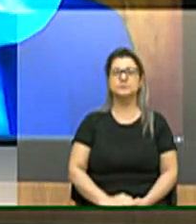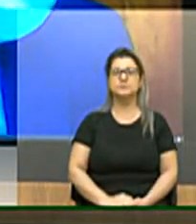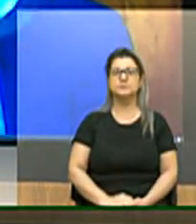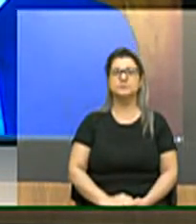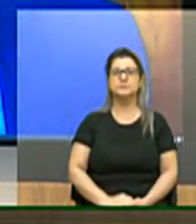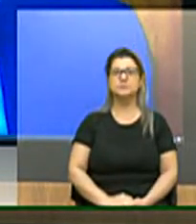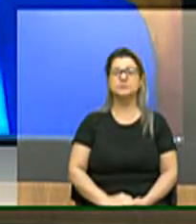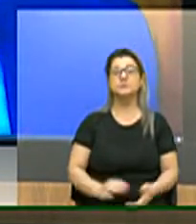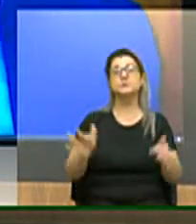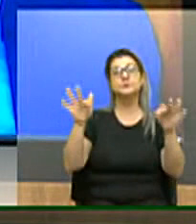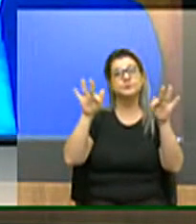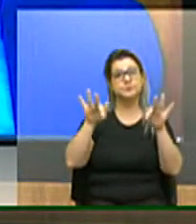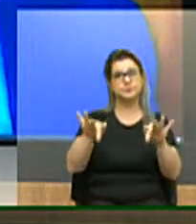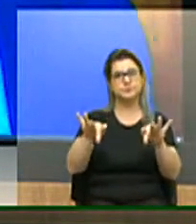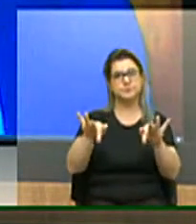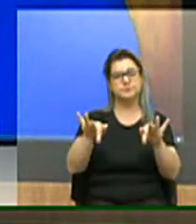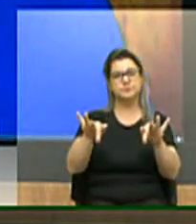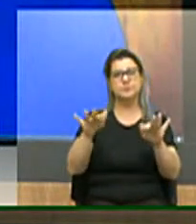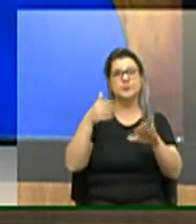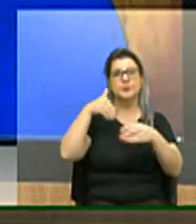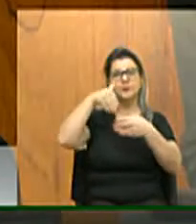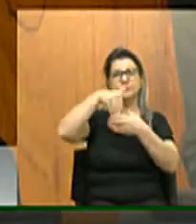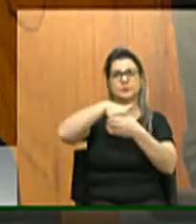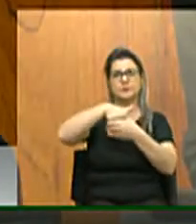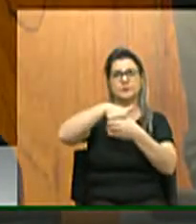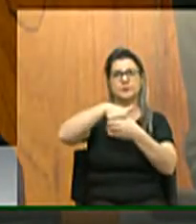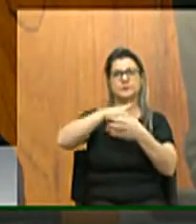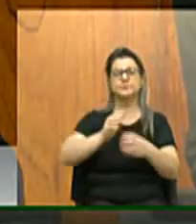Está encerrada a votação.